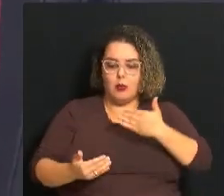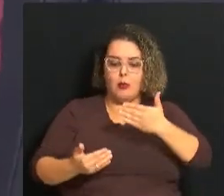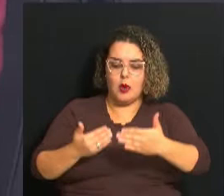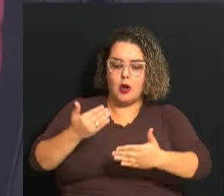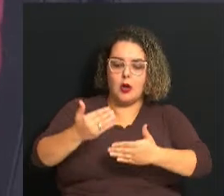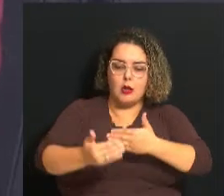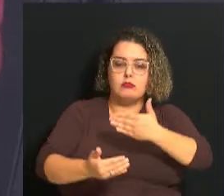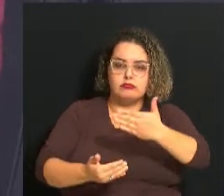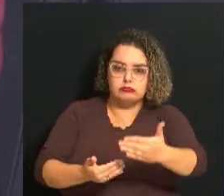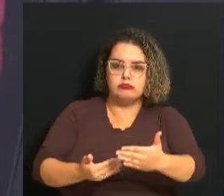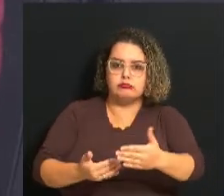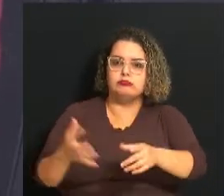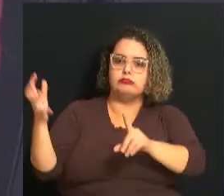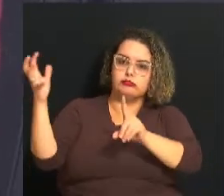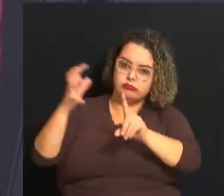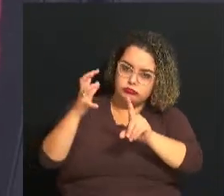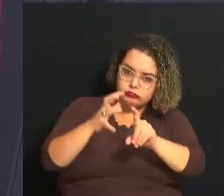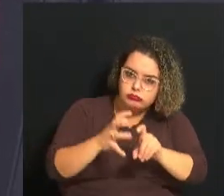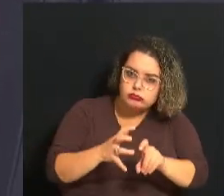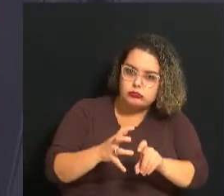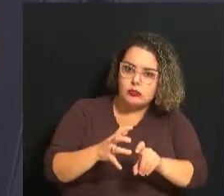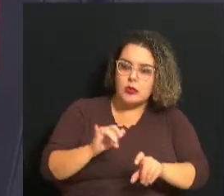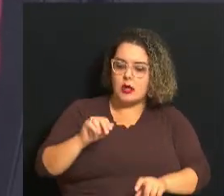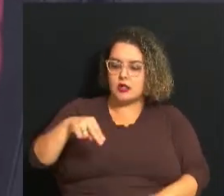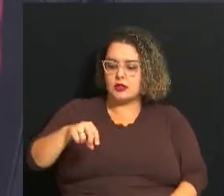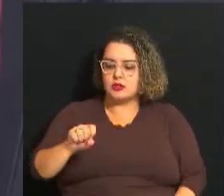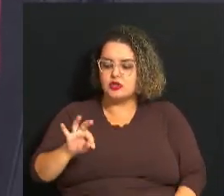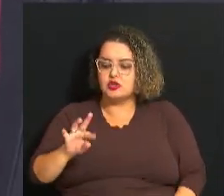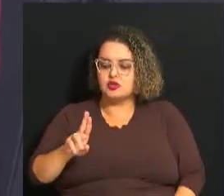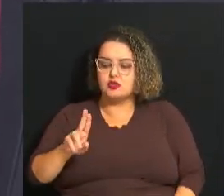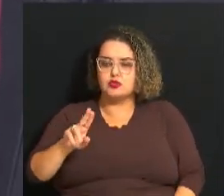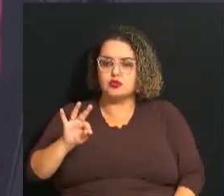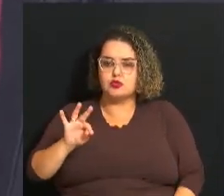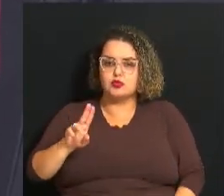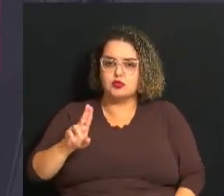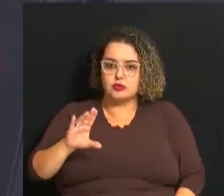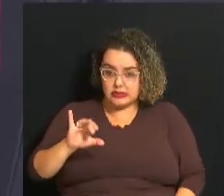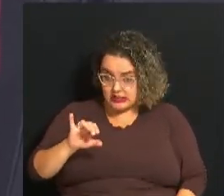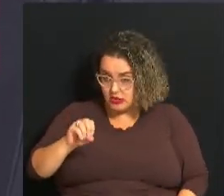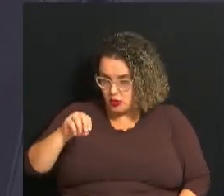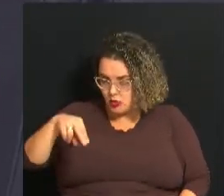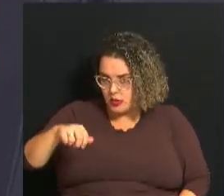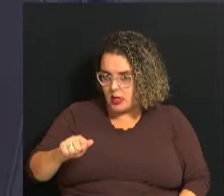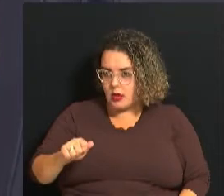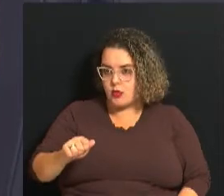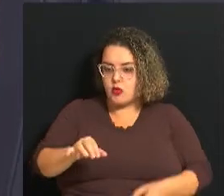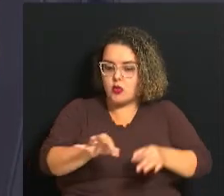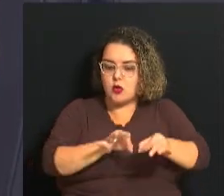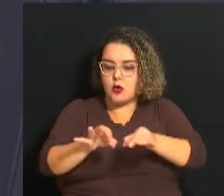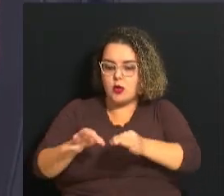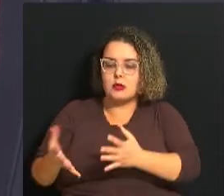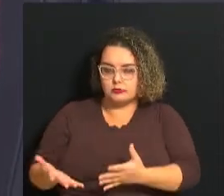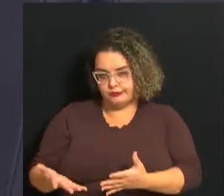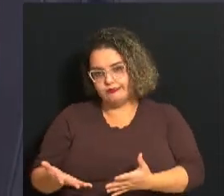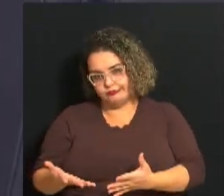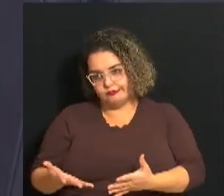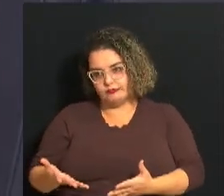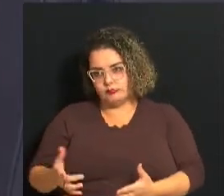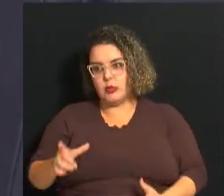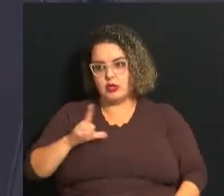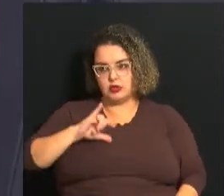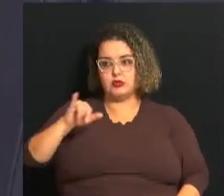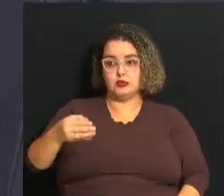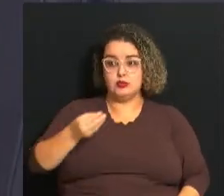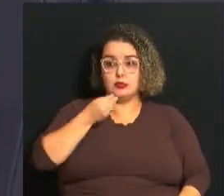ao assédio institucional e organizacional eu já tive oportunidade e é muito